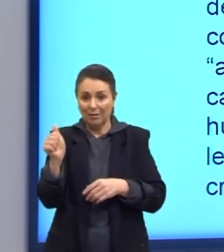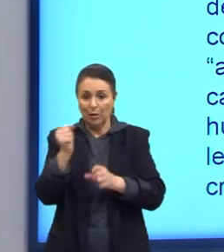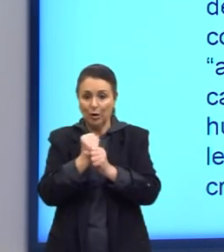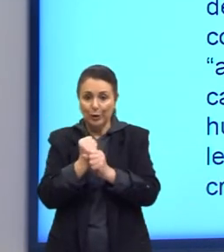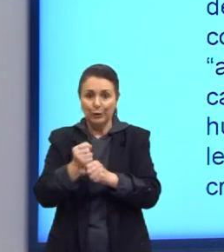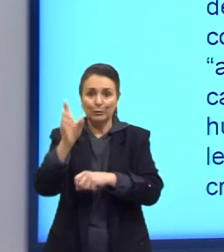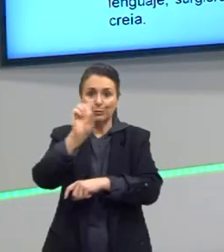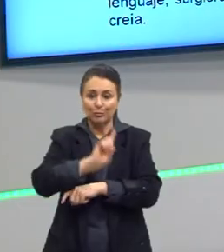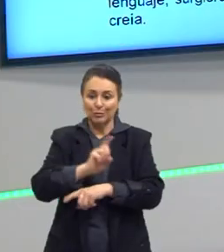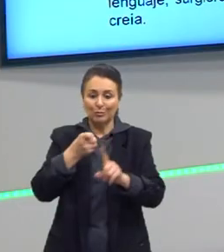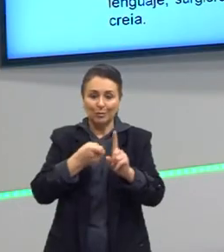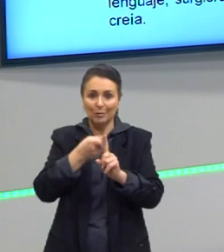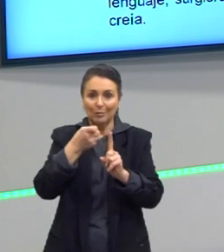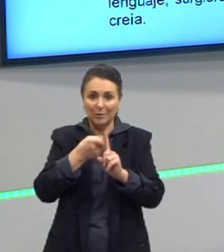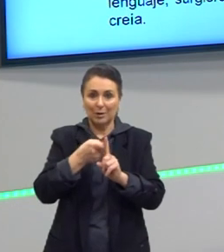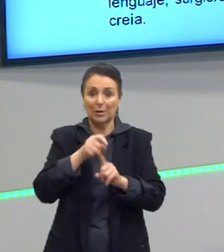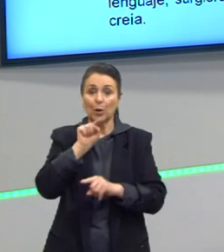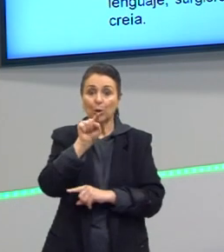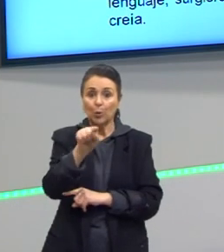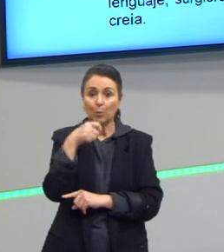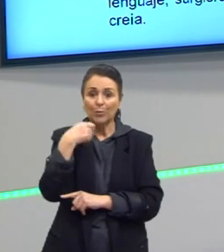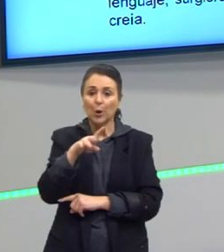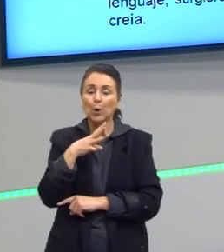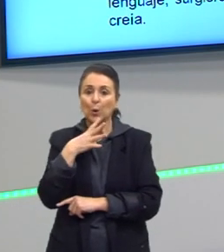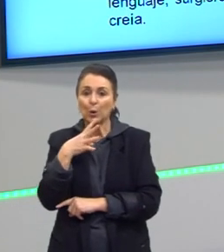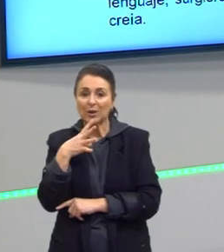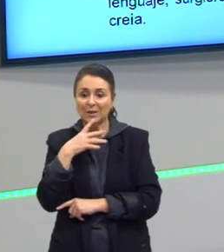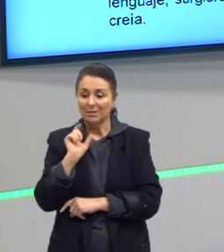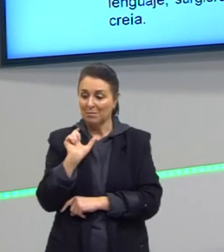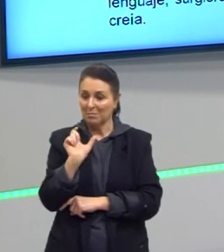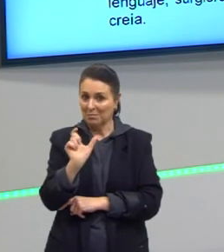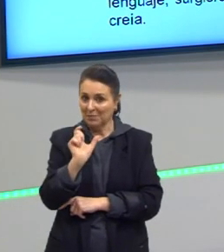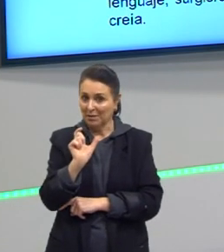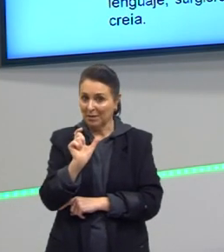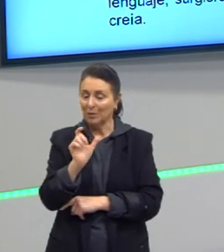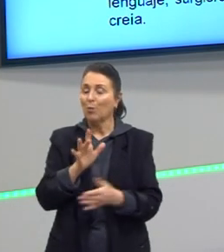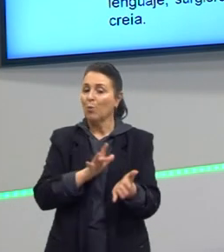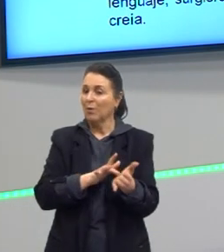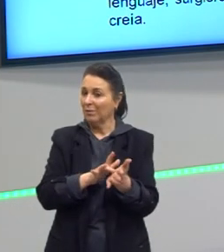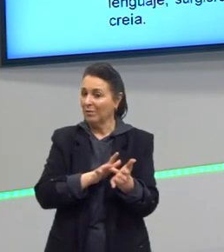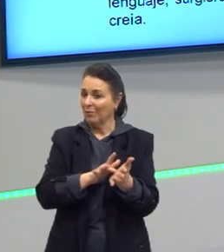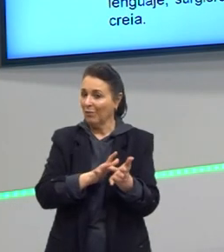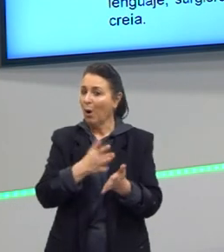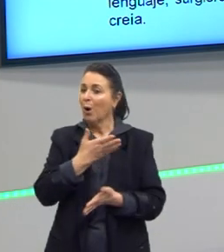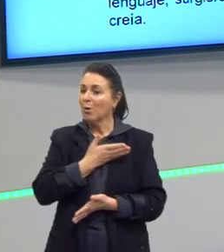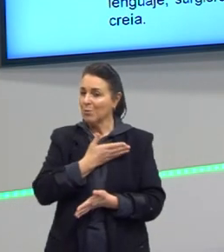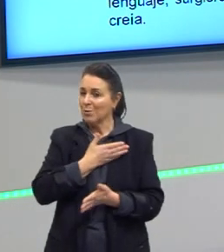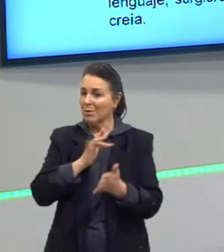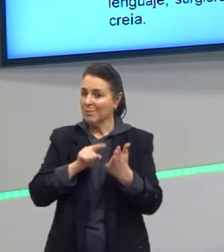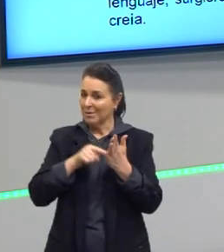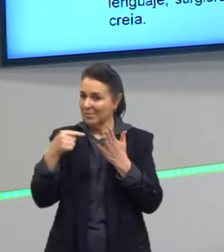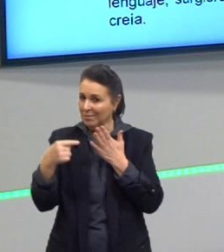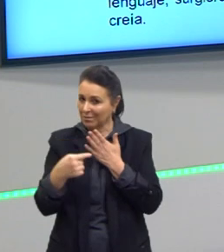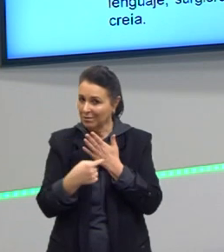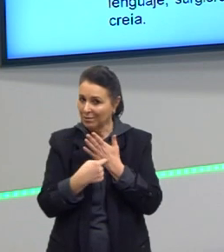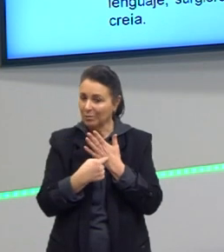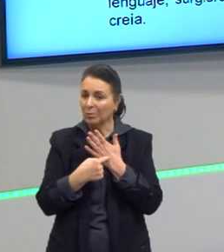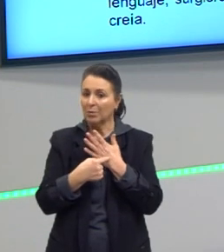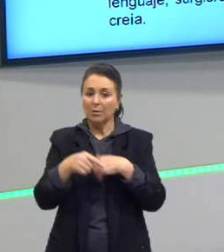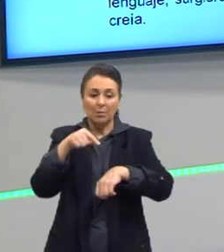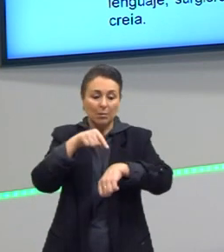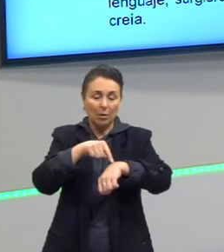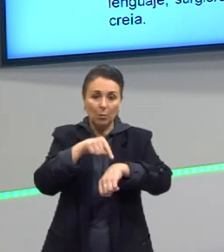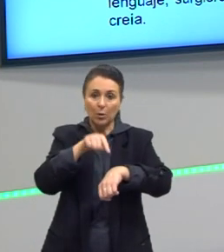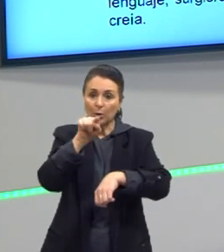você precisa conhecer esses termos conhecido precisa conhecer esses falsos amigos para que no momento que você está fazendo